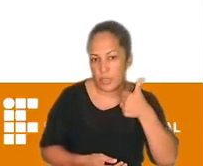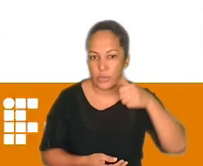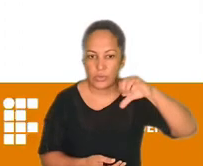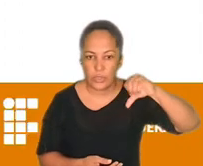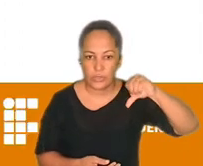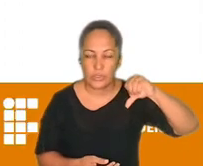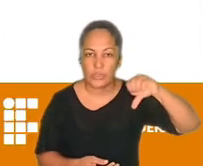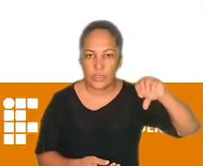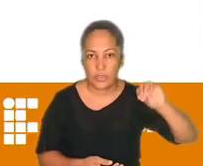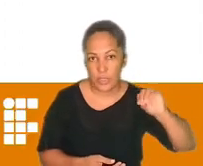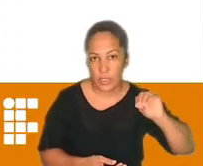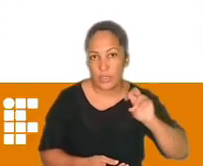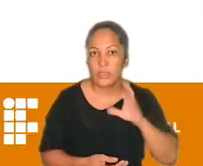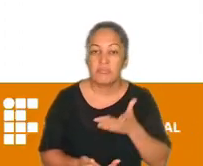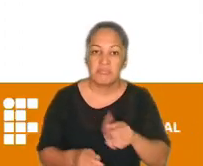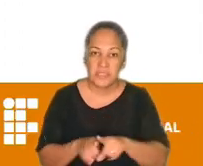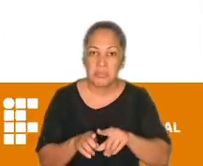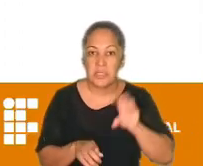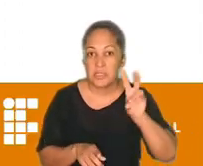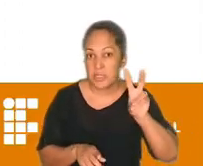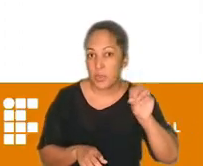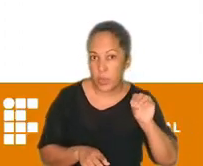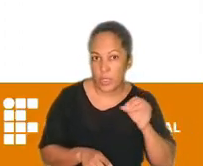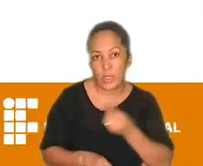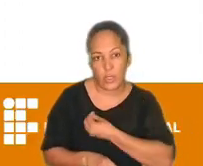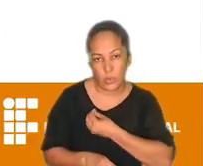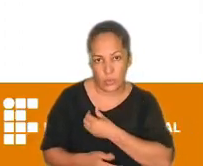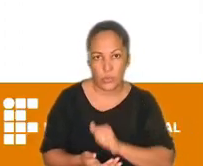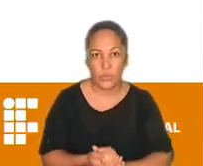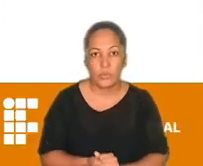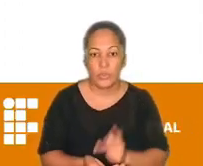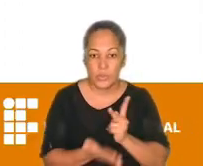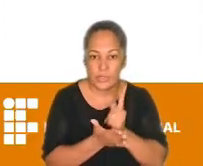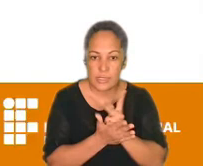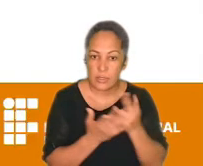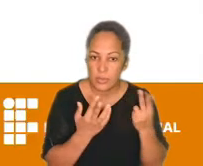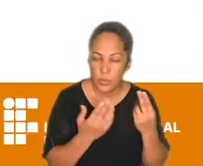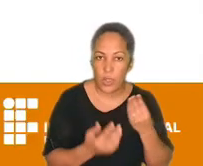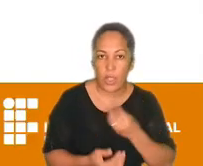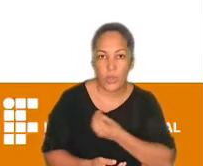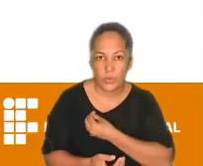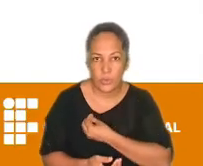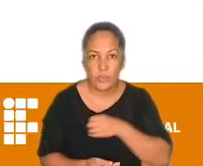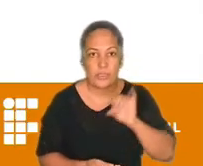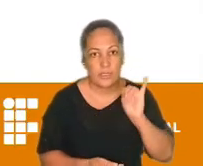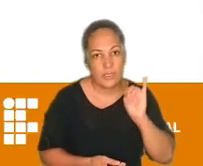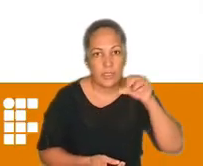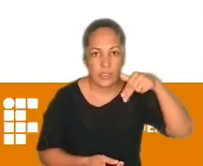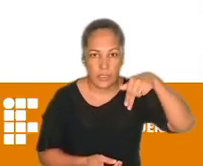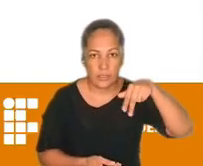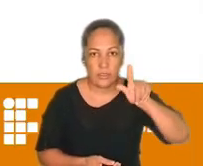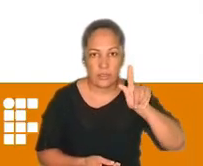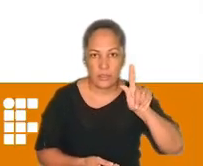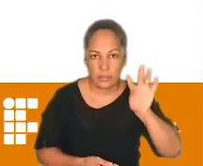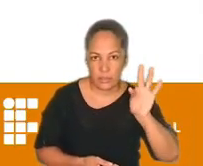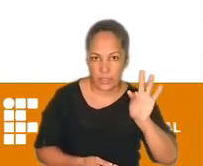um número. Tá? Então, quando for um número que não tem casa decimal, sempre vai ser integer, tá? No MySQL, esse